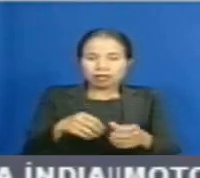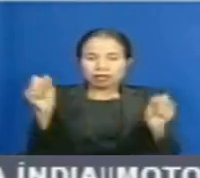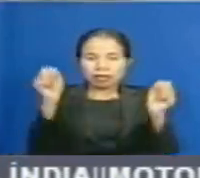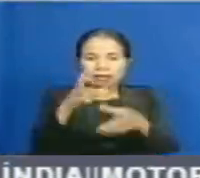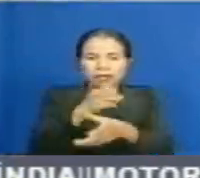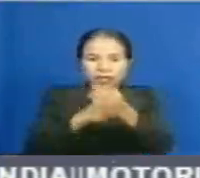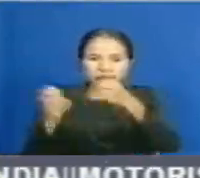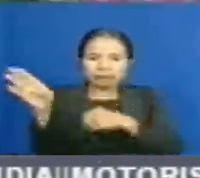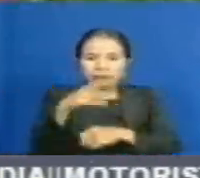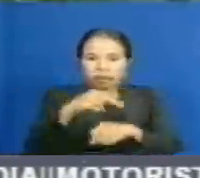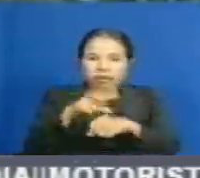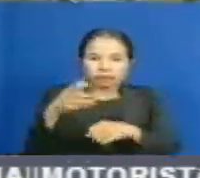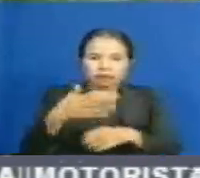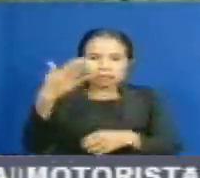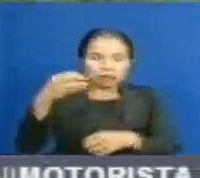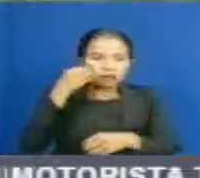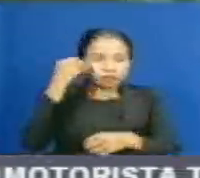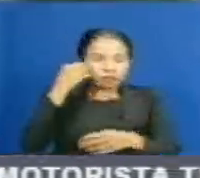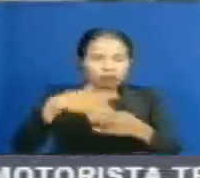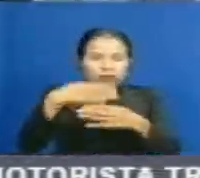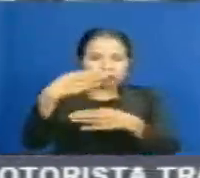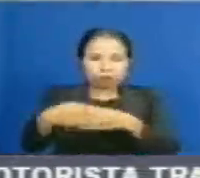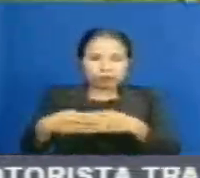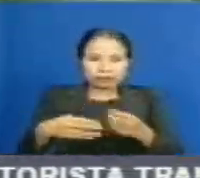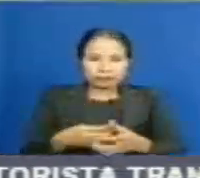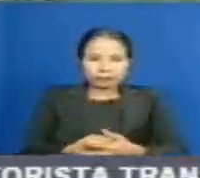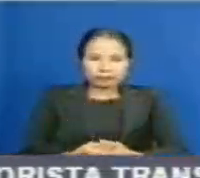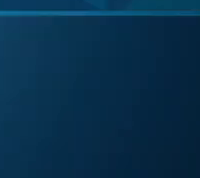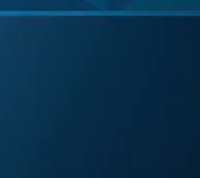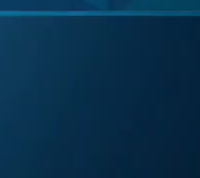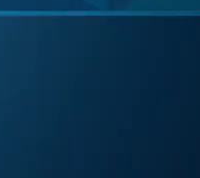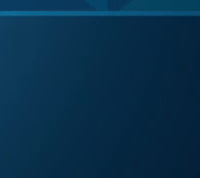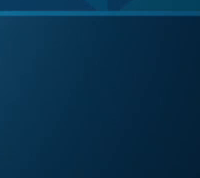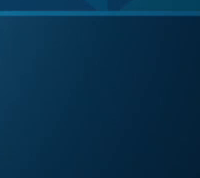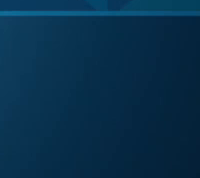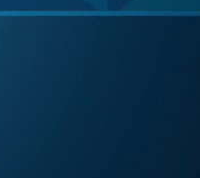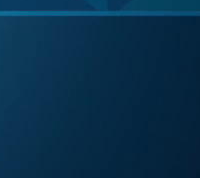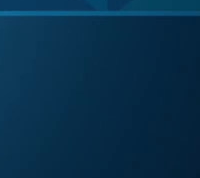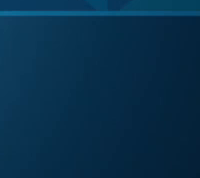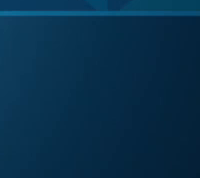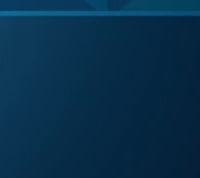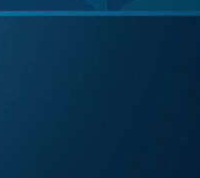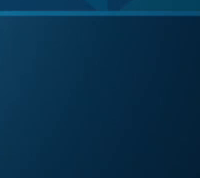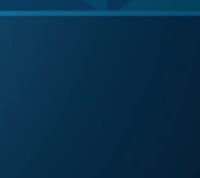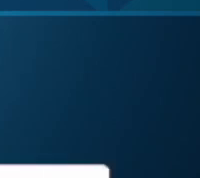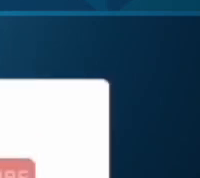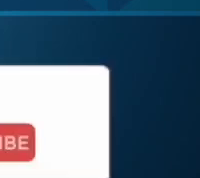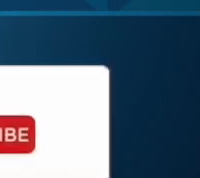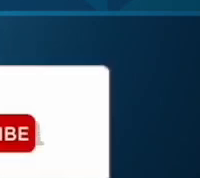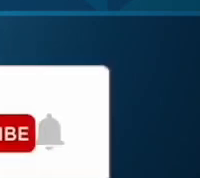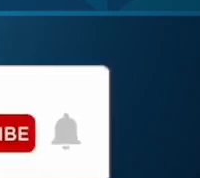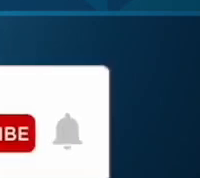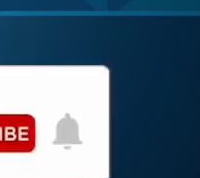bandera nasional li ha umoin. Husili Kisa Del Sur Santos RTTL. Atu hetang informação factuais